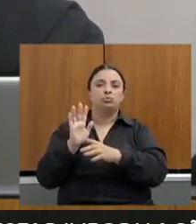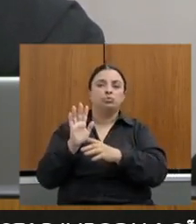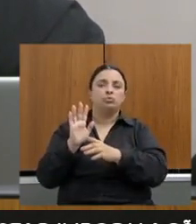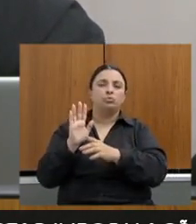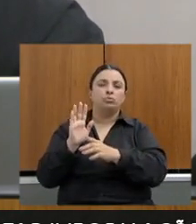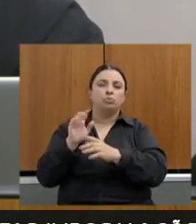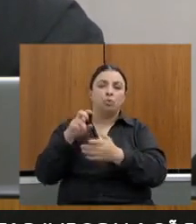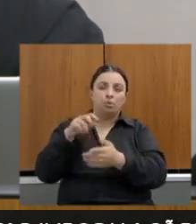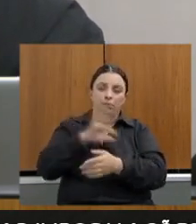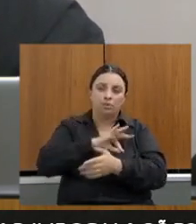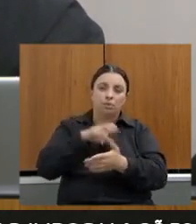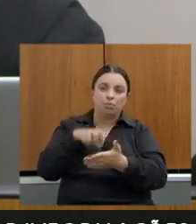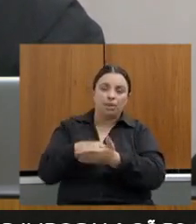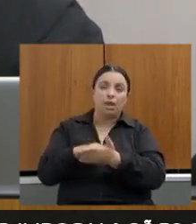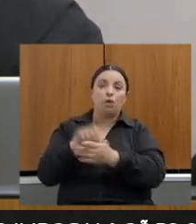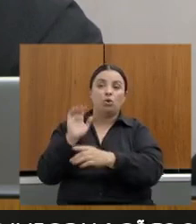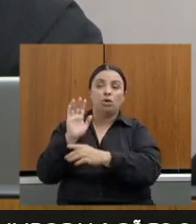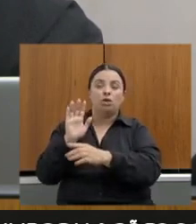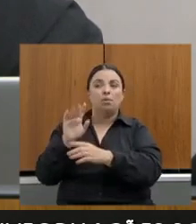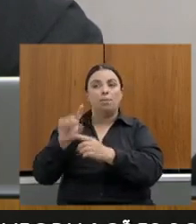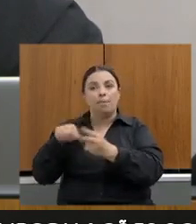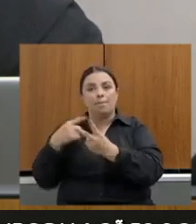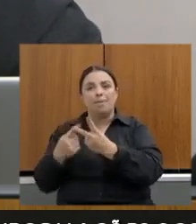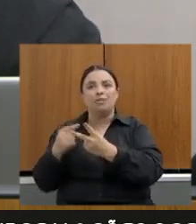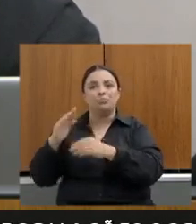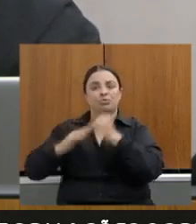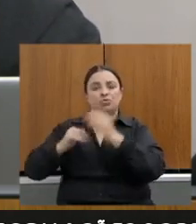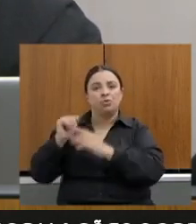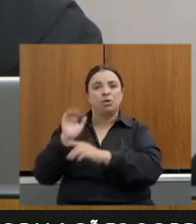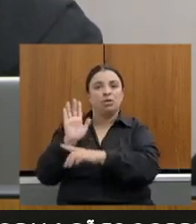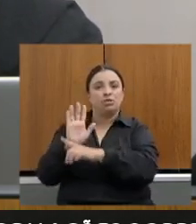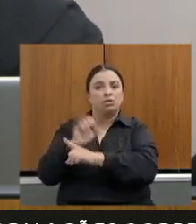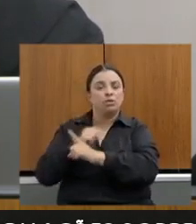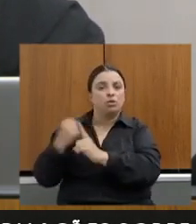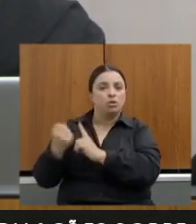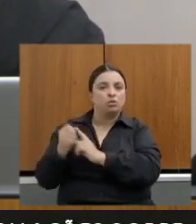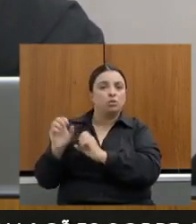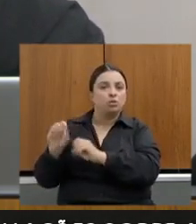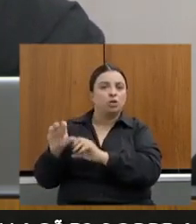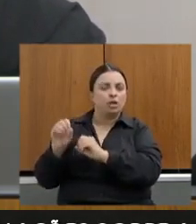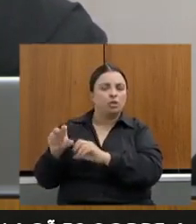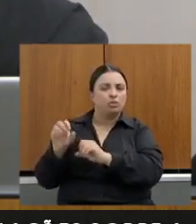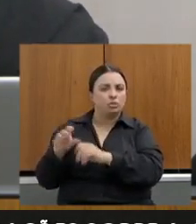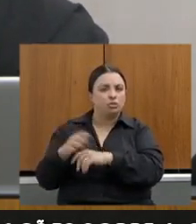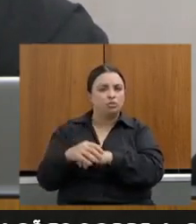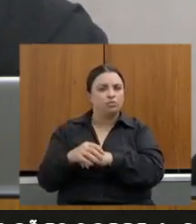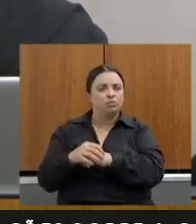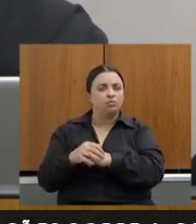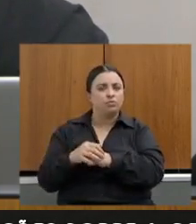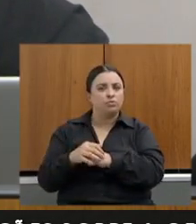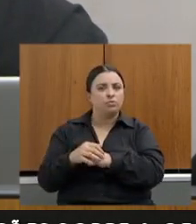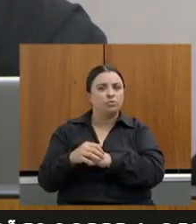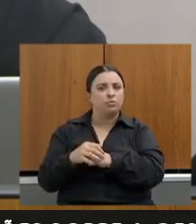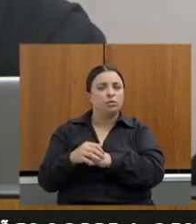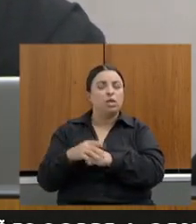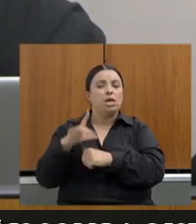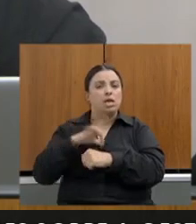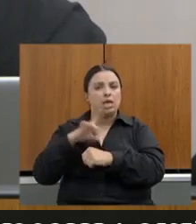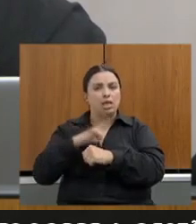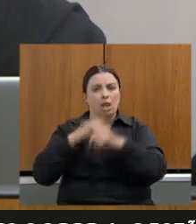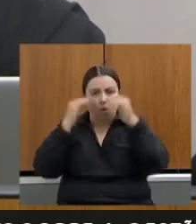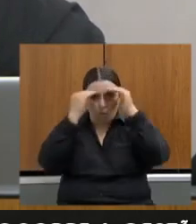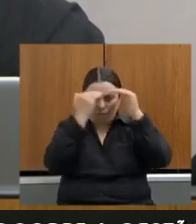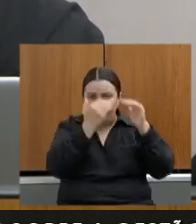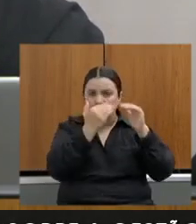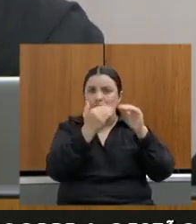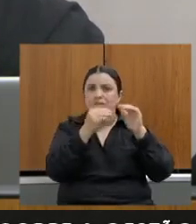atendam os requisitos legais para a concessão desses direitos eu tô falando daqueles que atendem a os